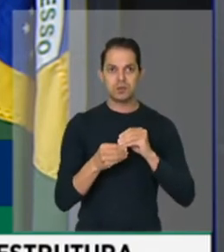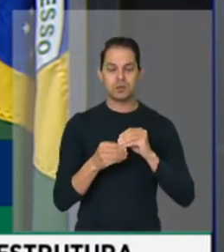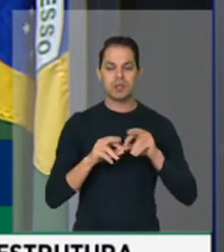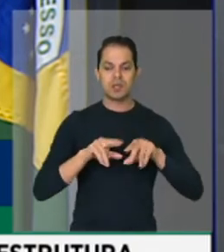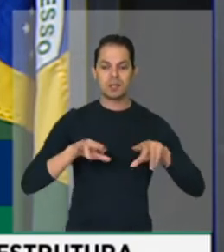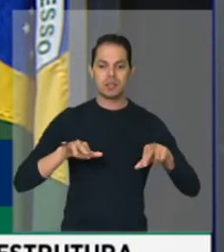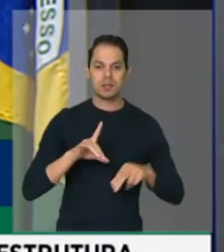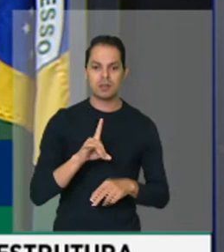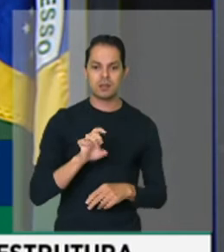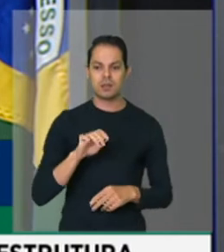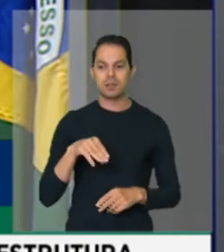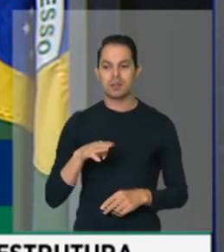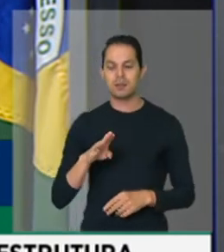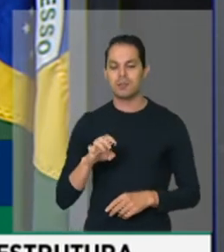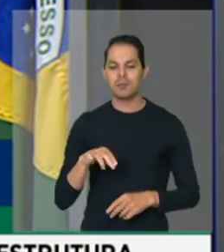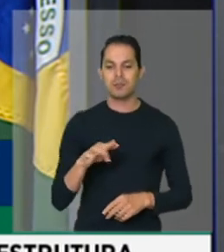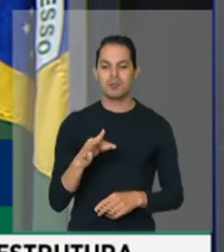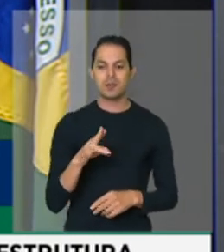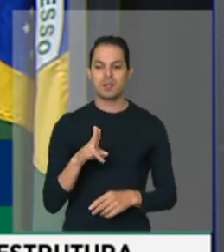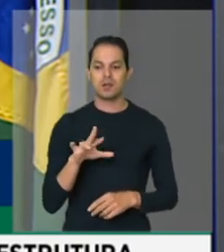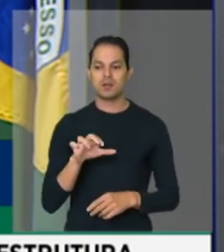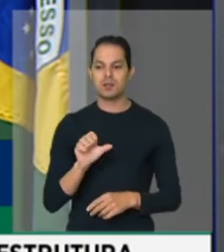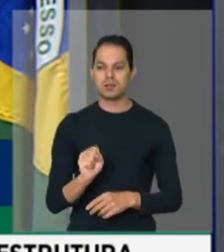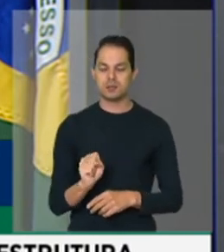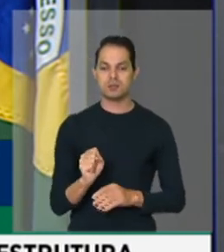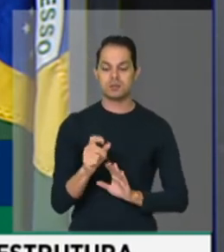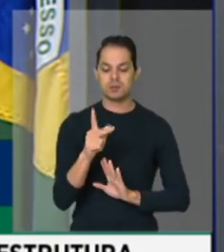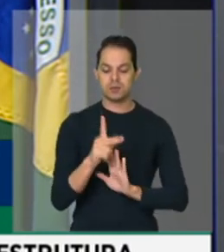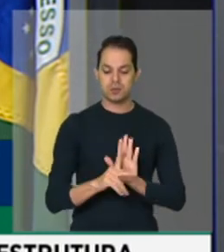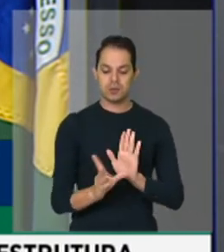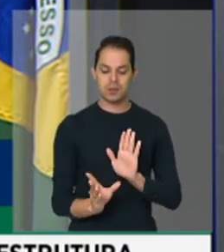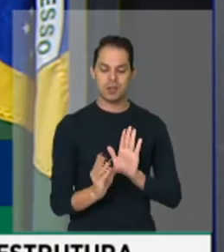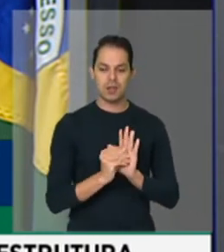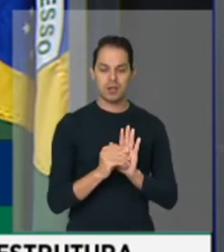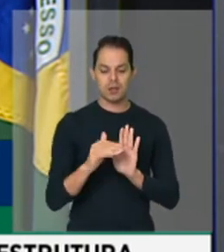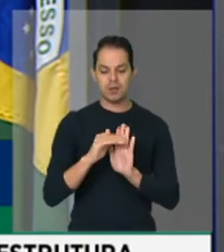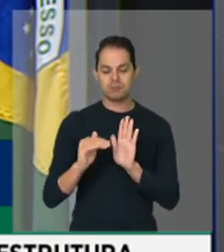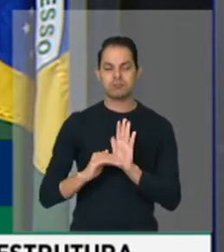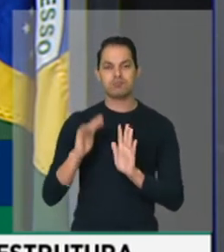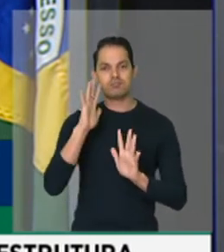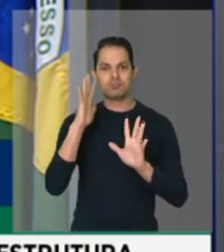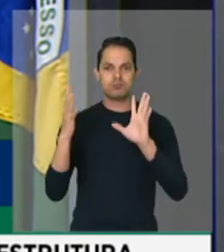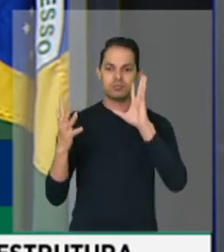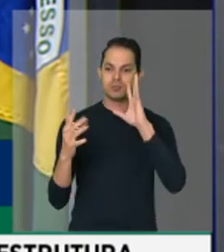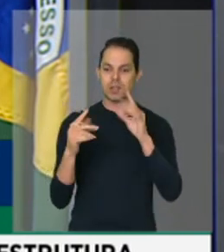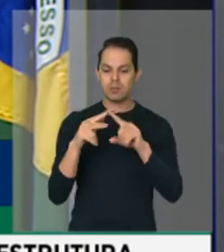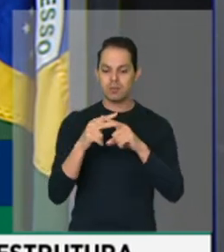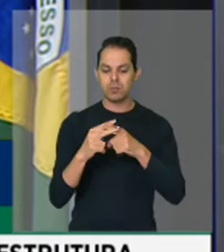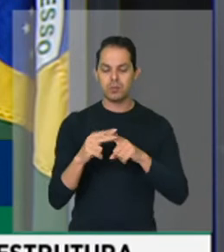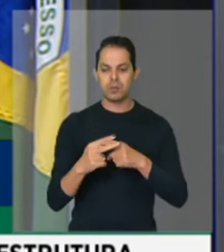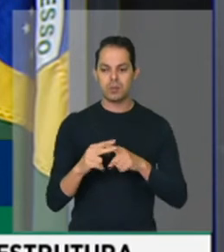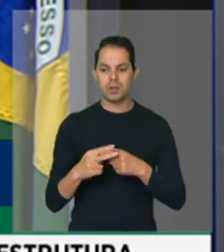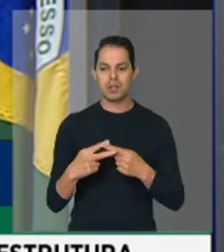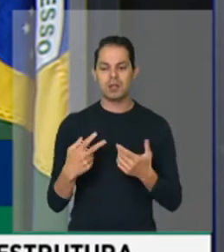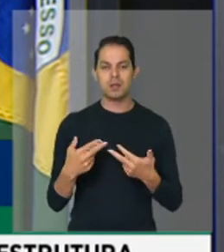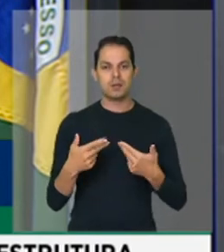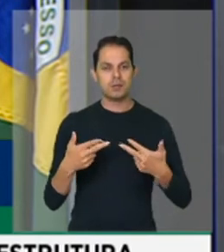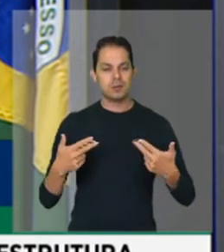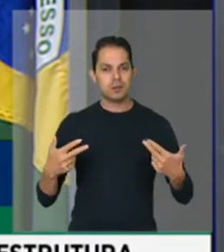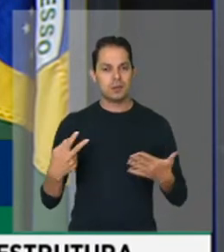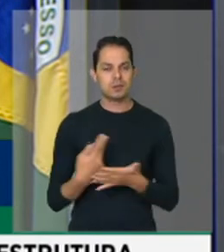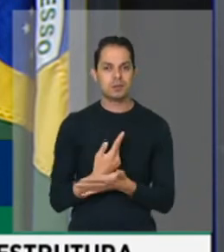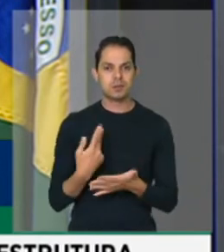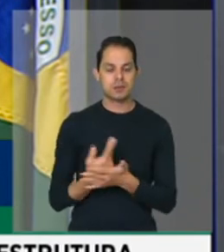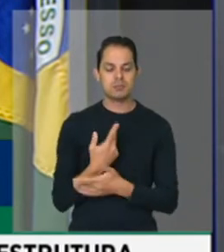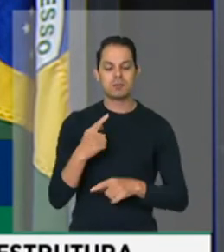debêntures incentivadas. O projeto traz medidas pontuais que corrigem ineficiências nos mercados, nos